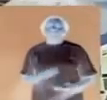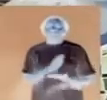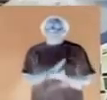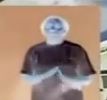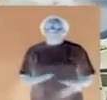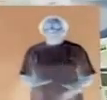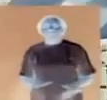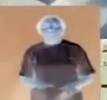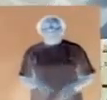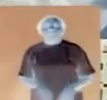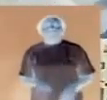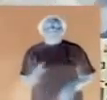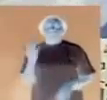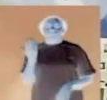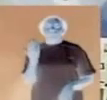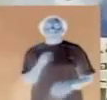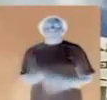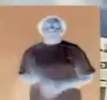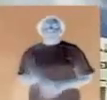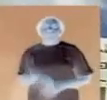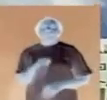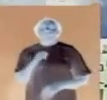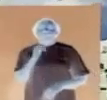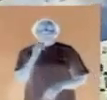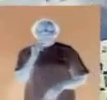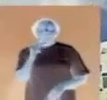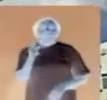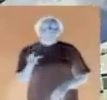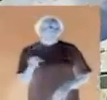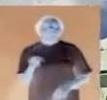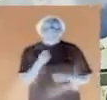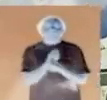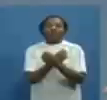Palavra da salvação. Meus irmãos,